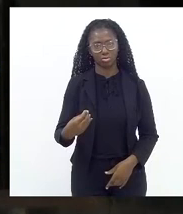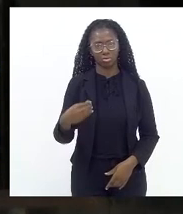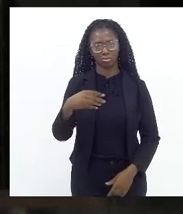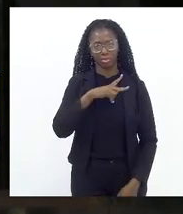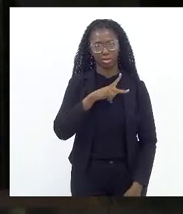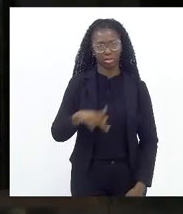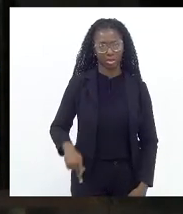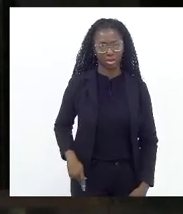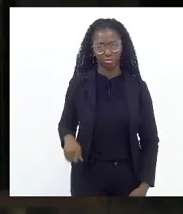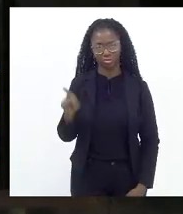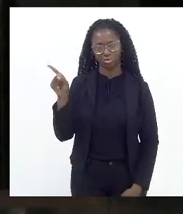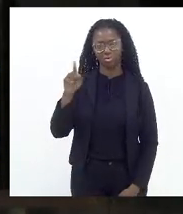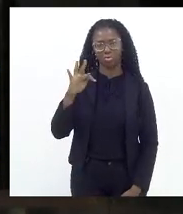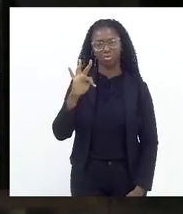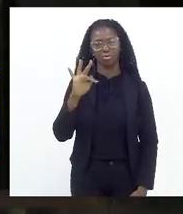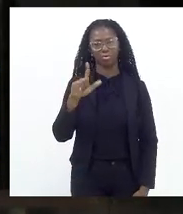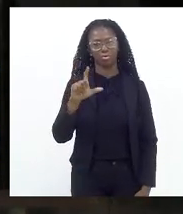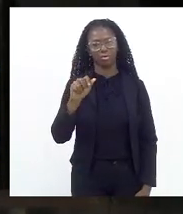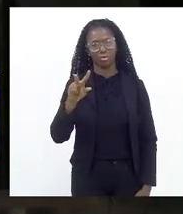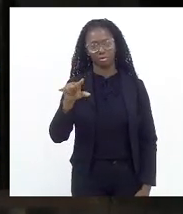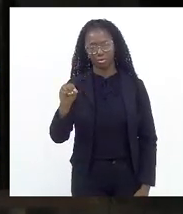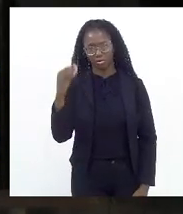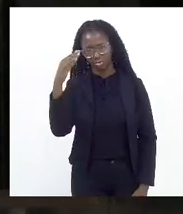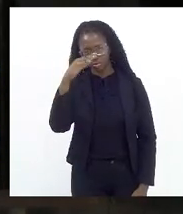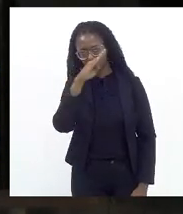Bolsonaro, que, indagado sobre